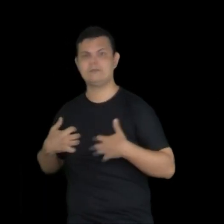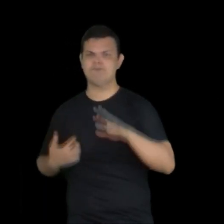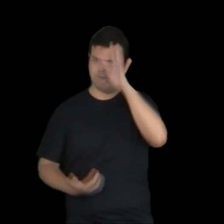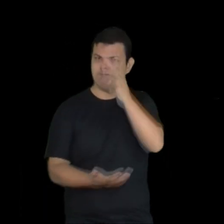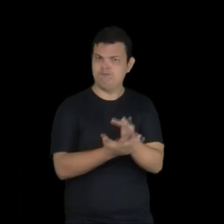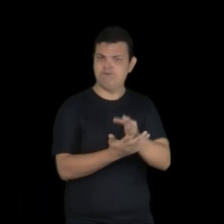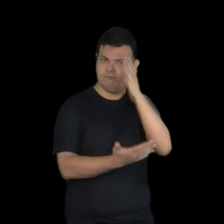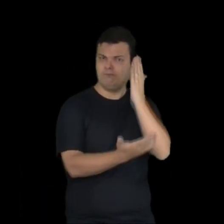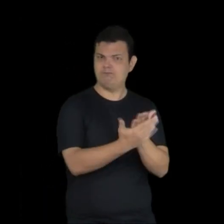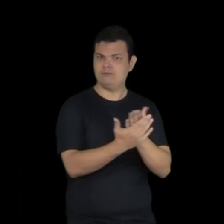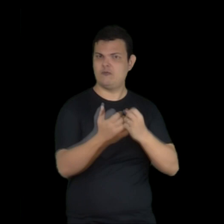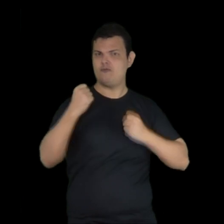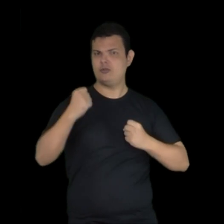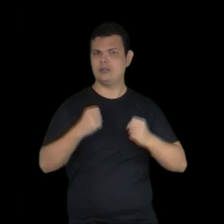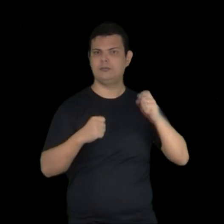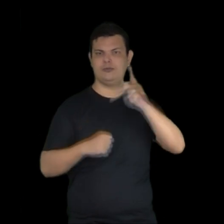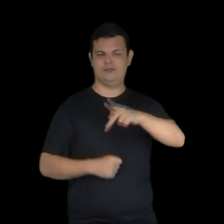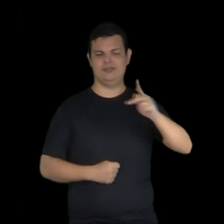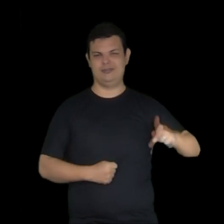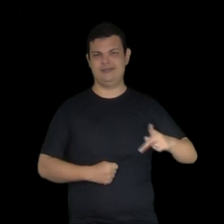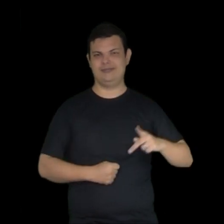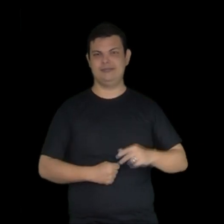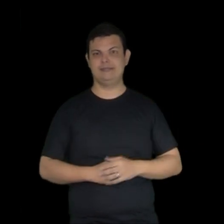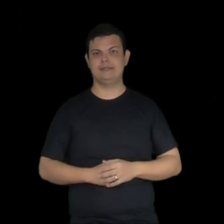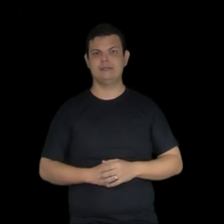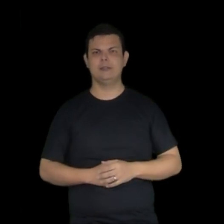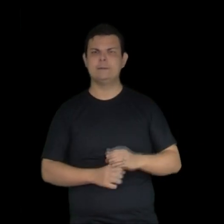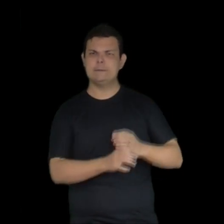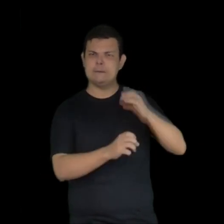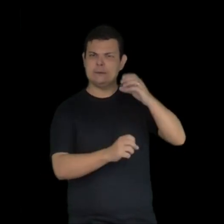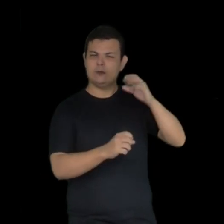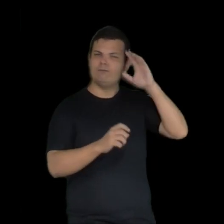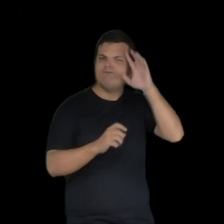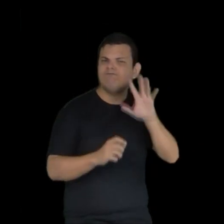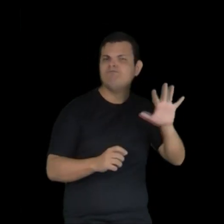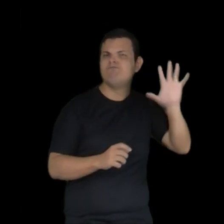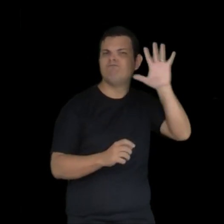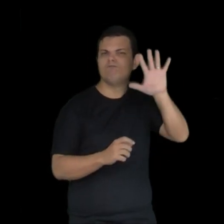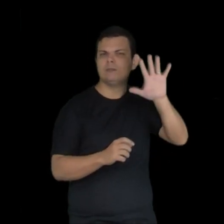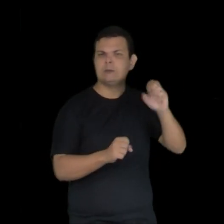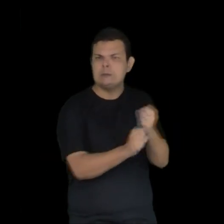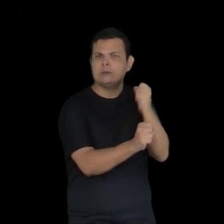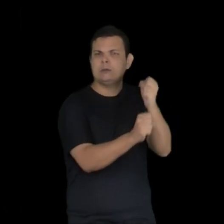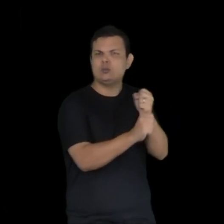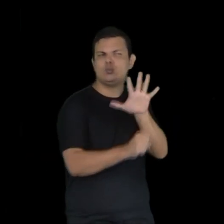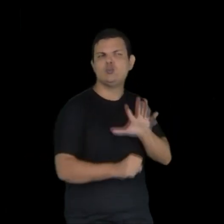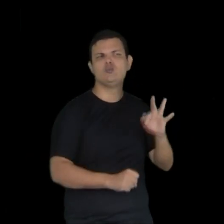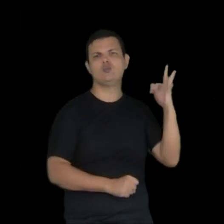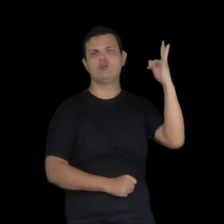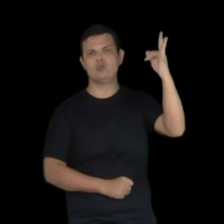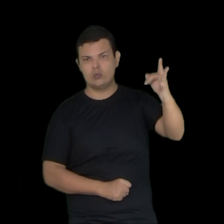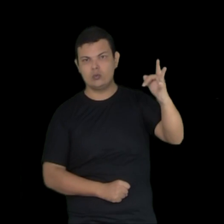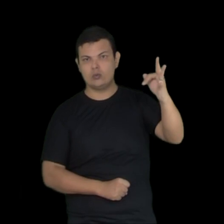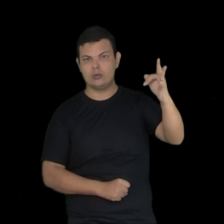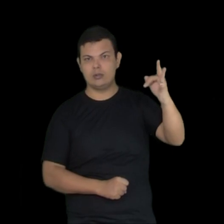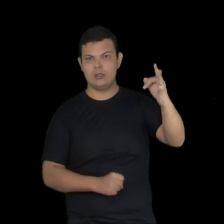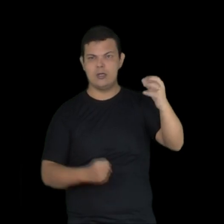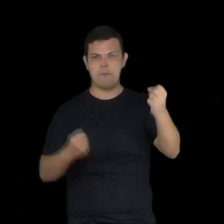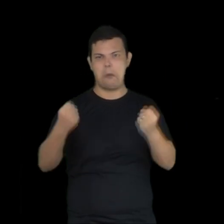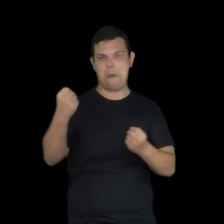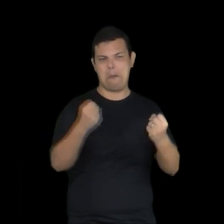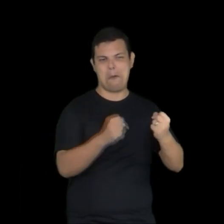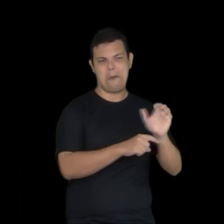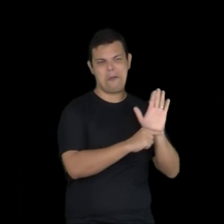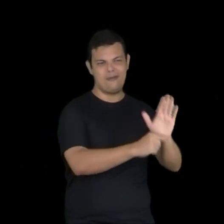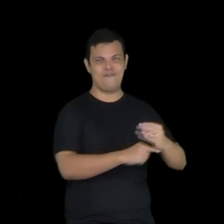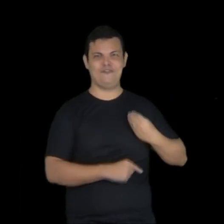e acredito na força do professor. Um arquiteto de sonhos, engenheiro do futuro. Um motorista